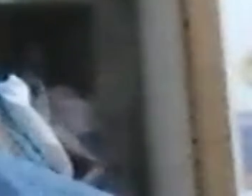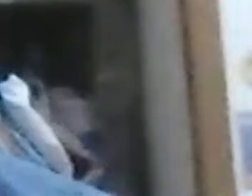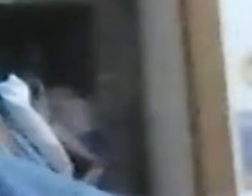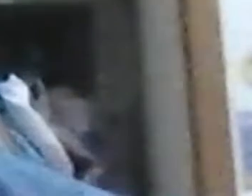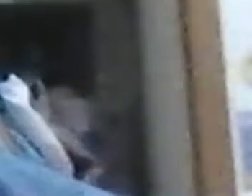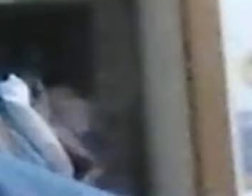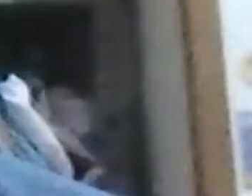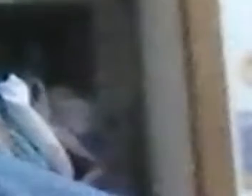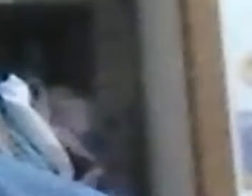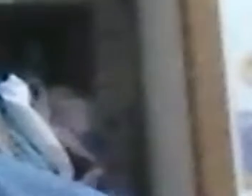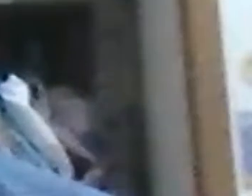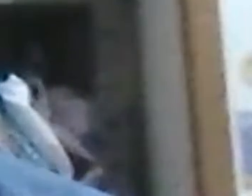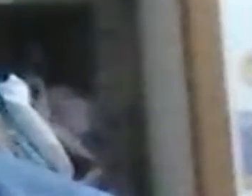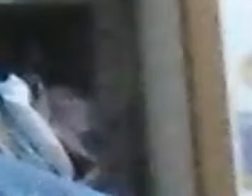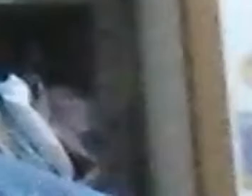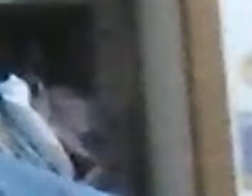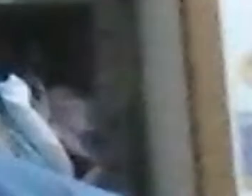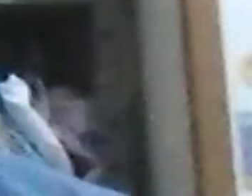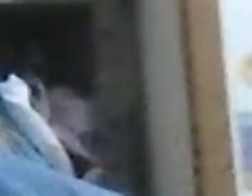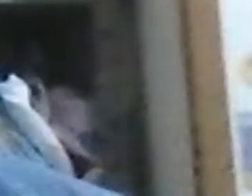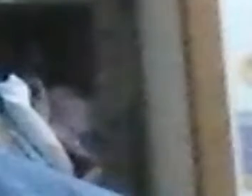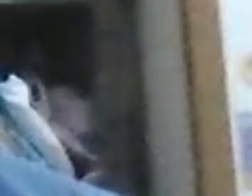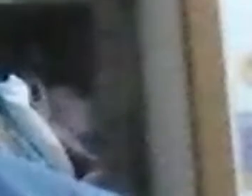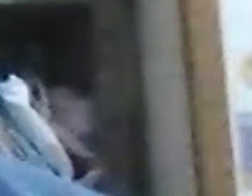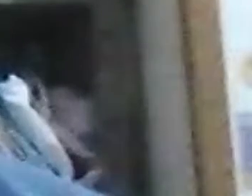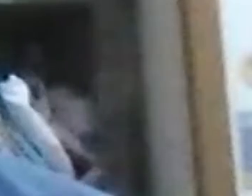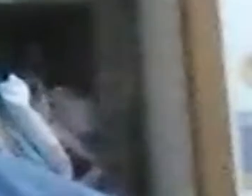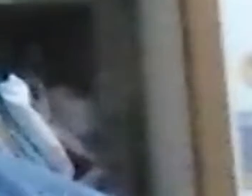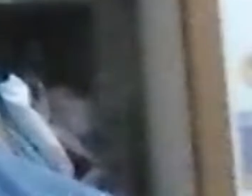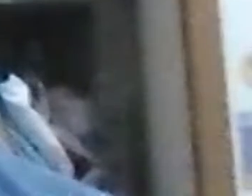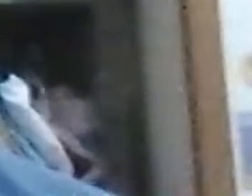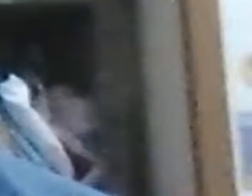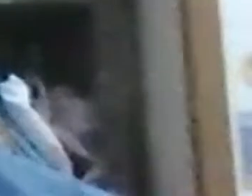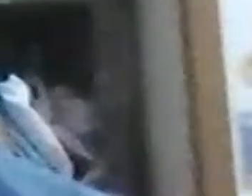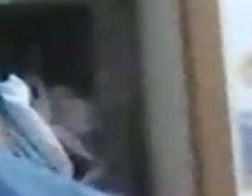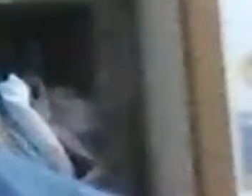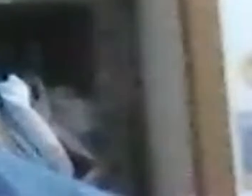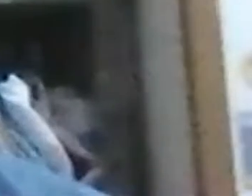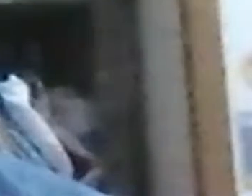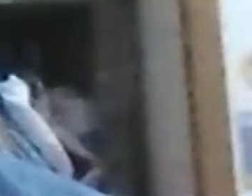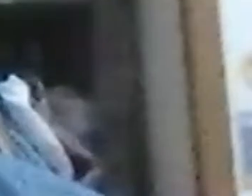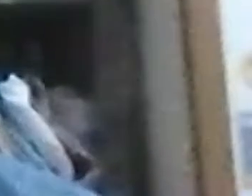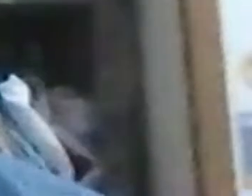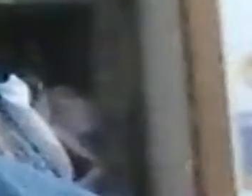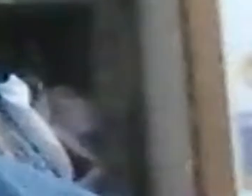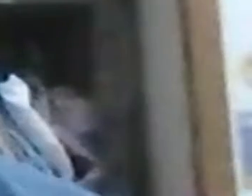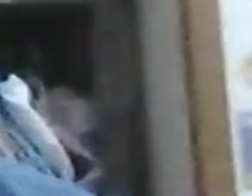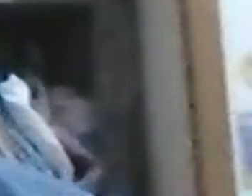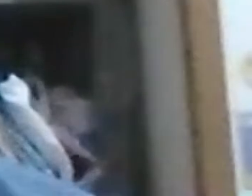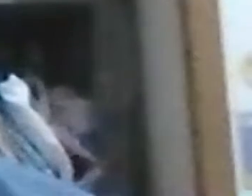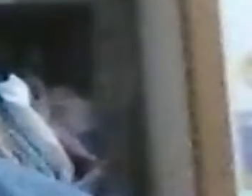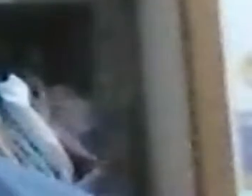absoluta, límpida e cristalina, explícita, está a questão da educação e da não discriminação.